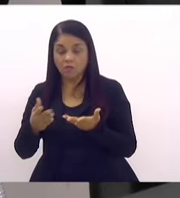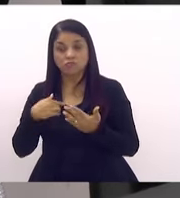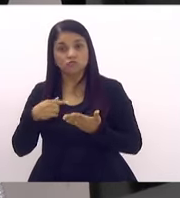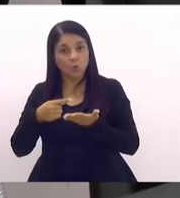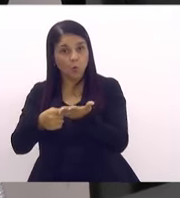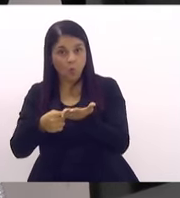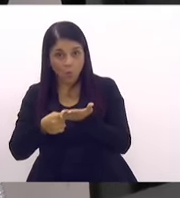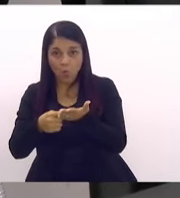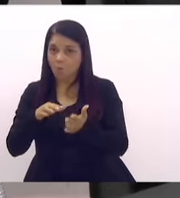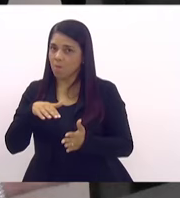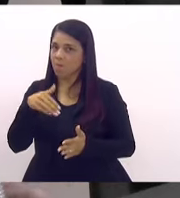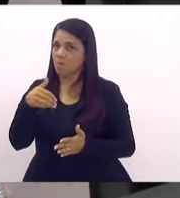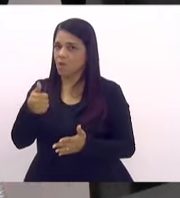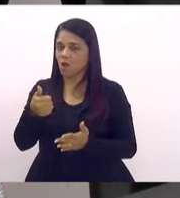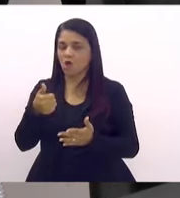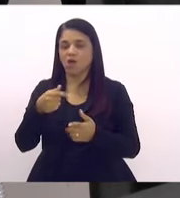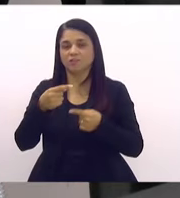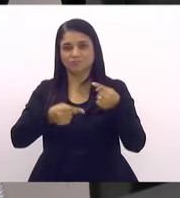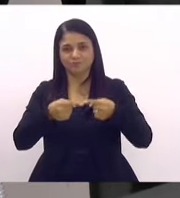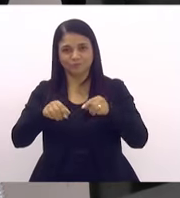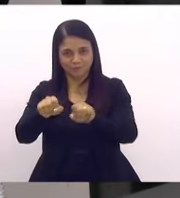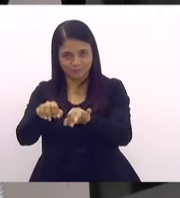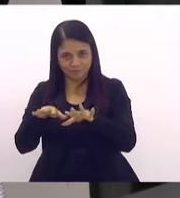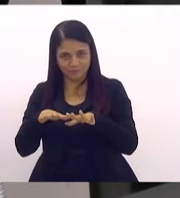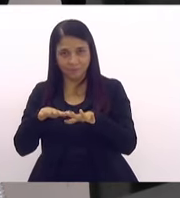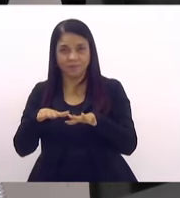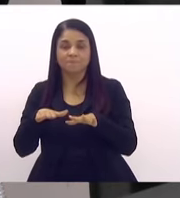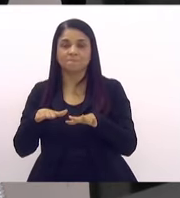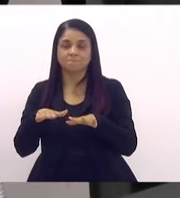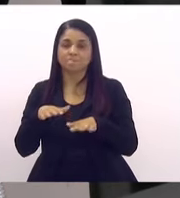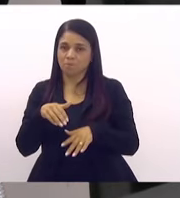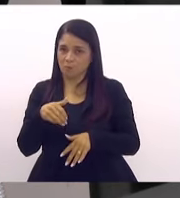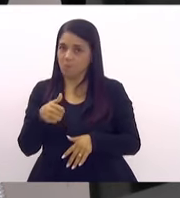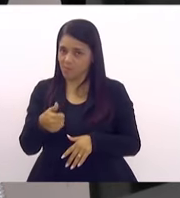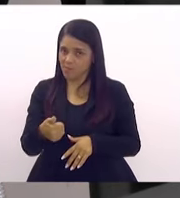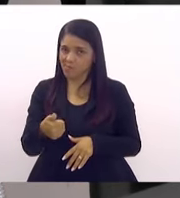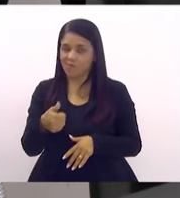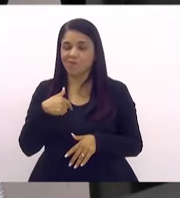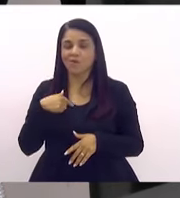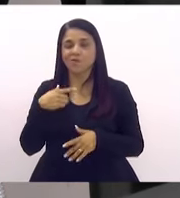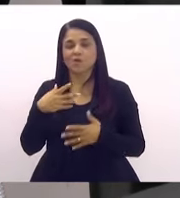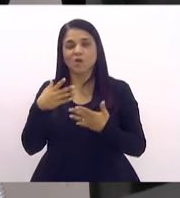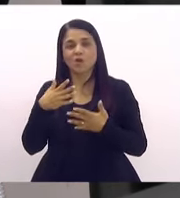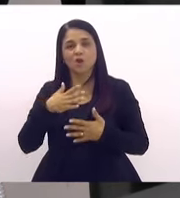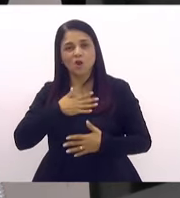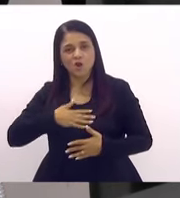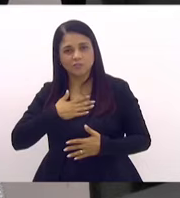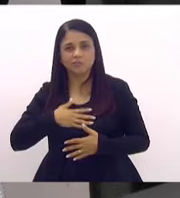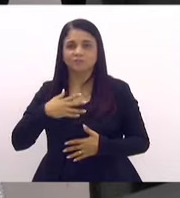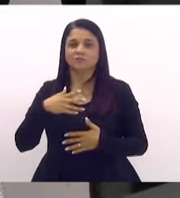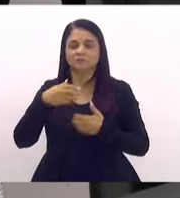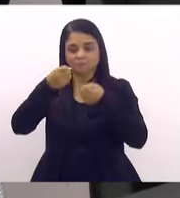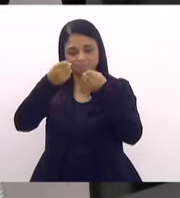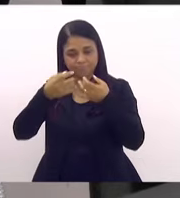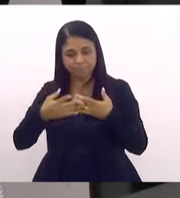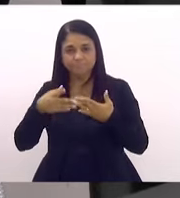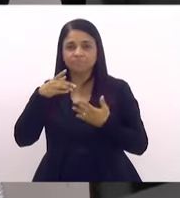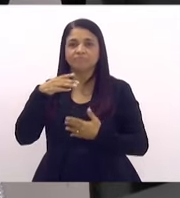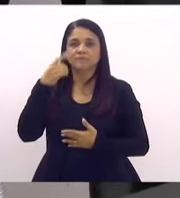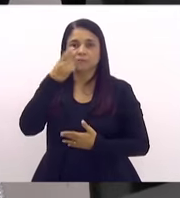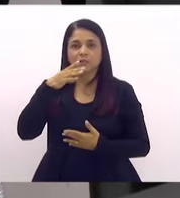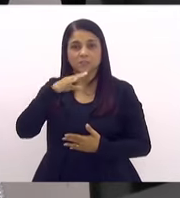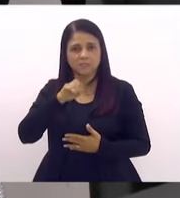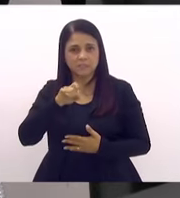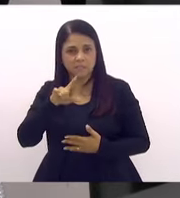sentido e levar a discussão para o plenário, creio que seja o melhor caminho. Por isso que gostaria de ouvir a deputada Célia, se for necessário retirar